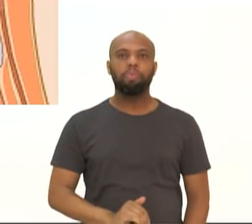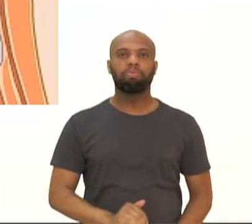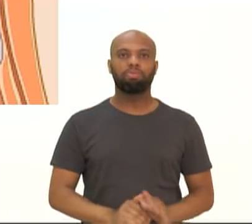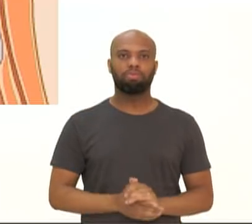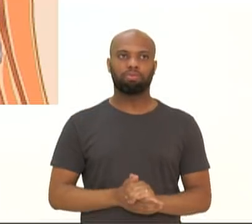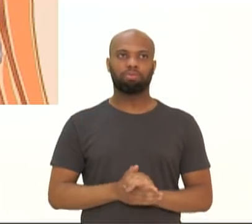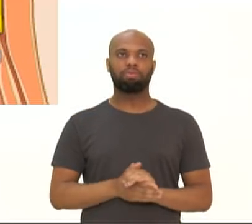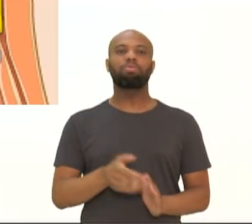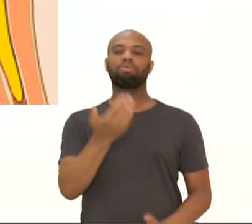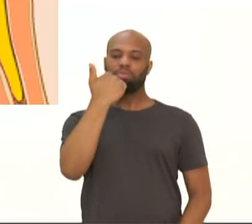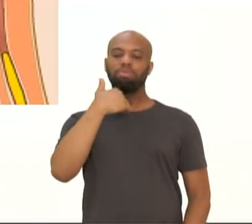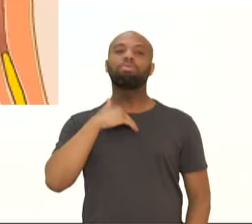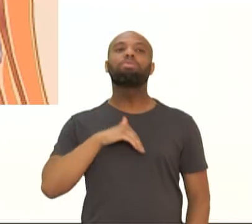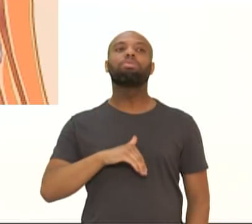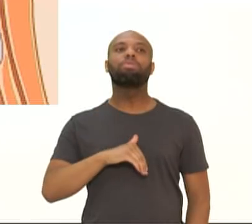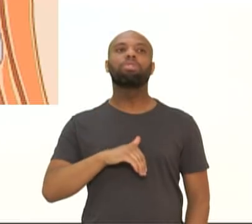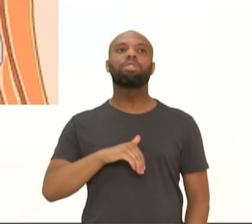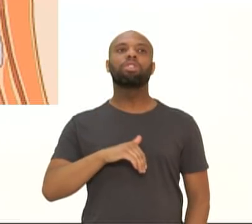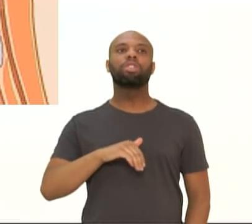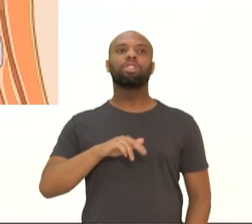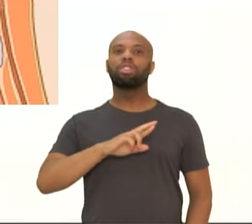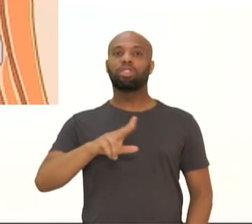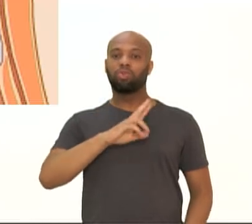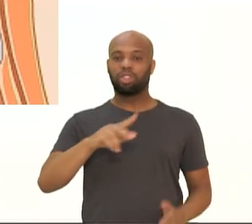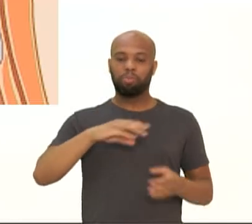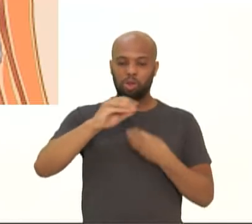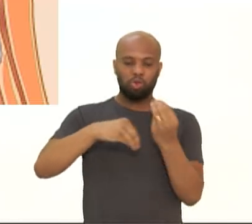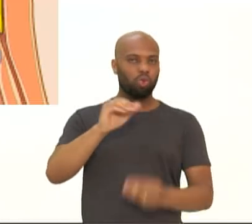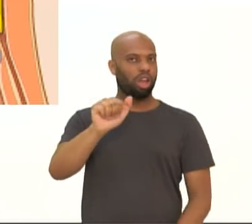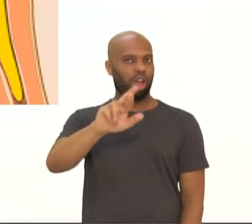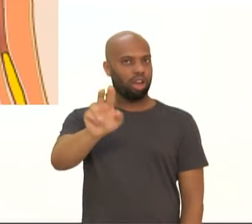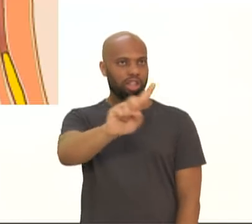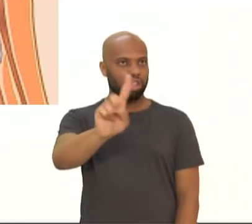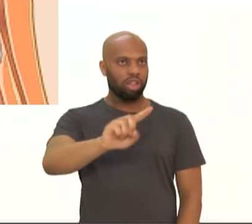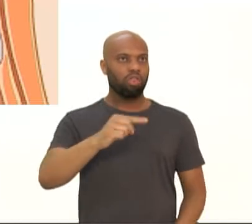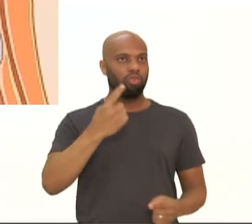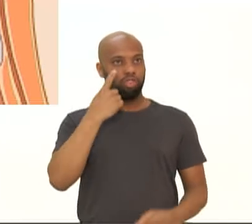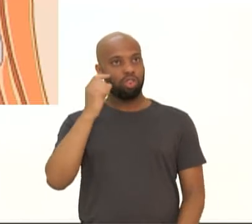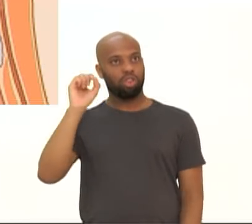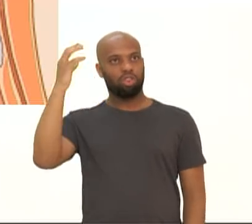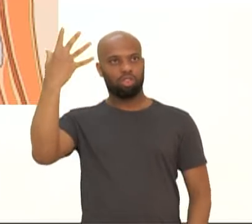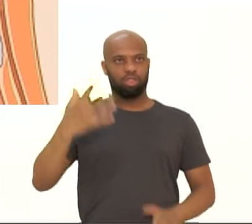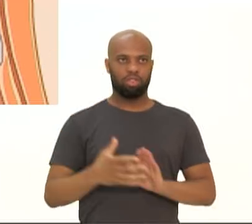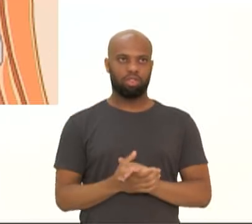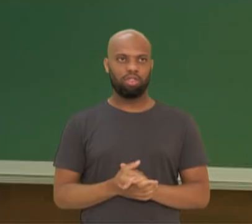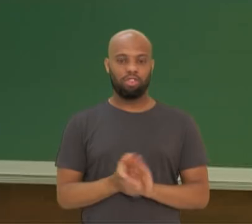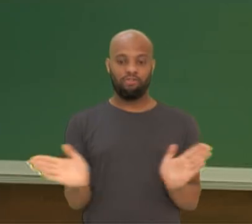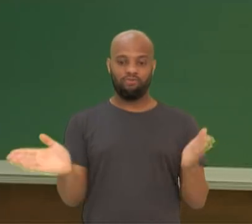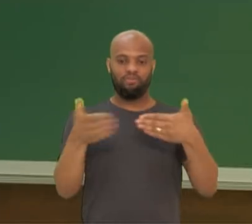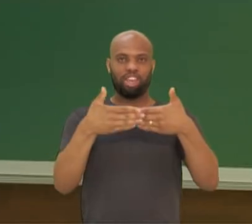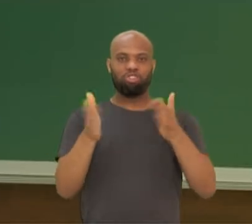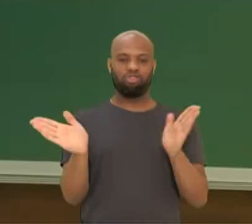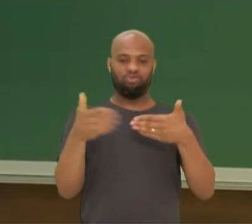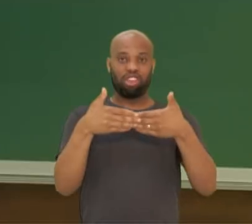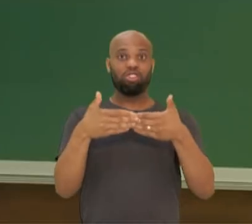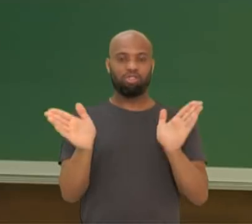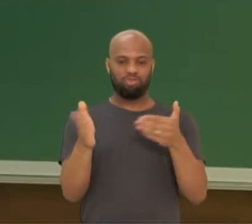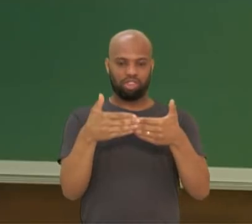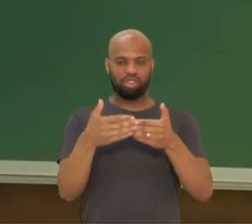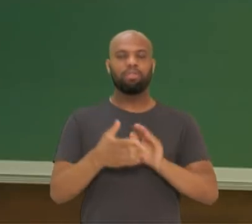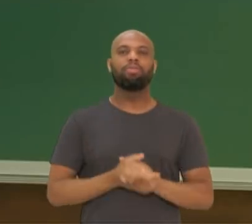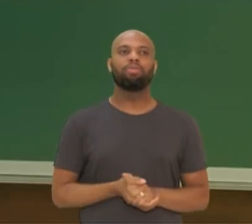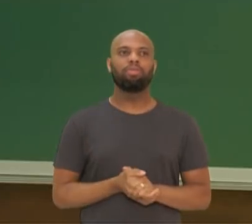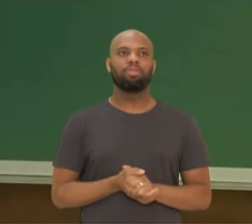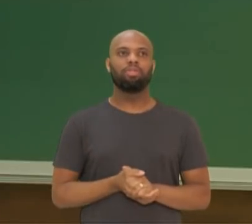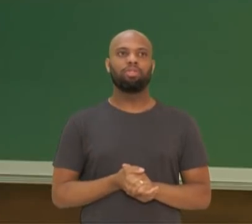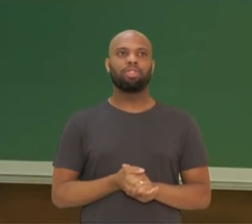O alimento aqui, ó, em vez de ele descer para o canal do ar, vejam o que acontece de fechar esse caminho aqui.